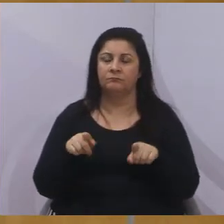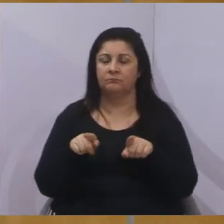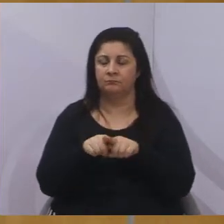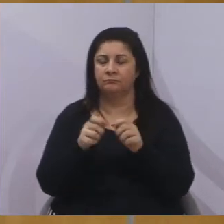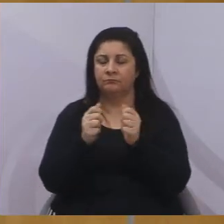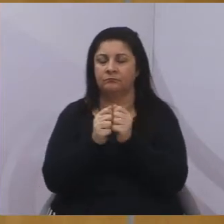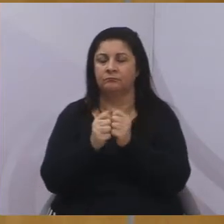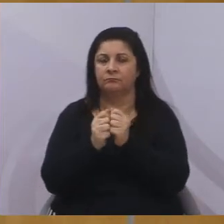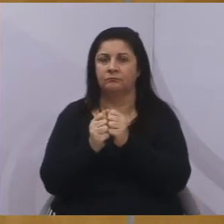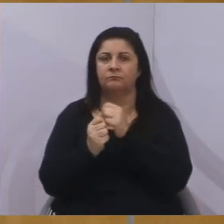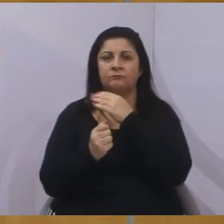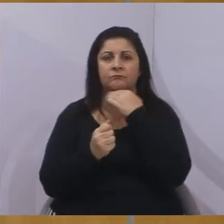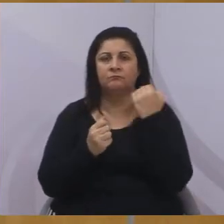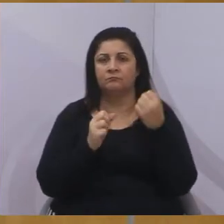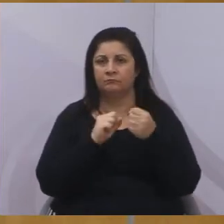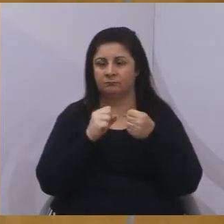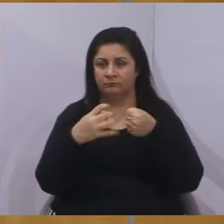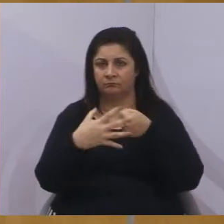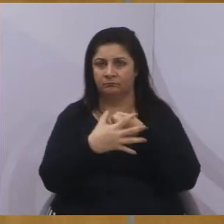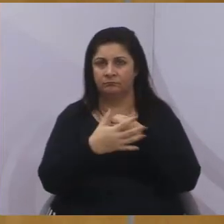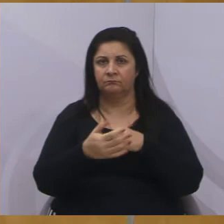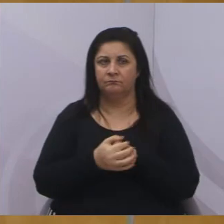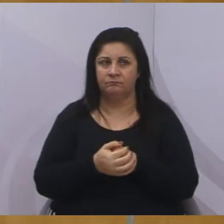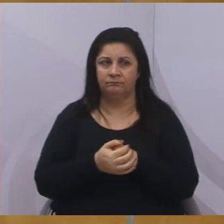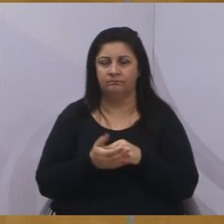Covid, que nós tivemos um aumento de